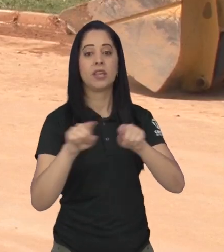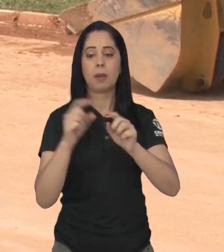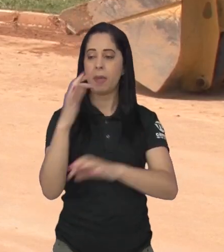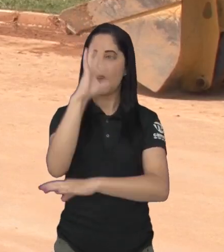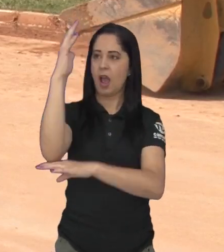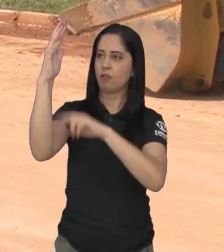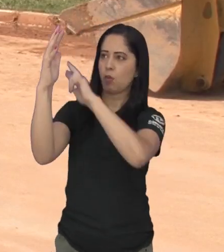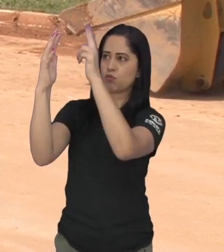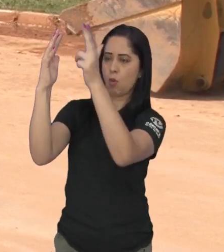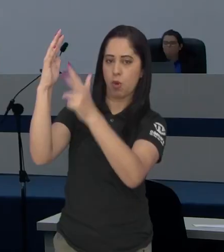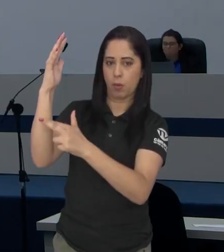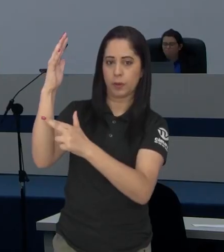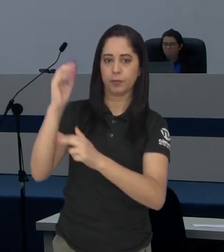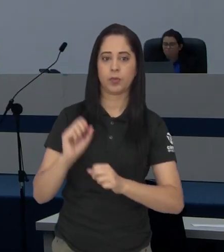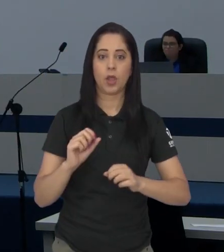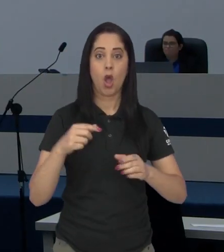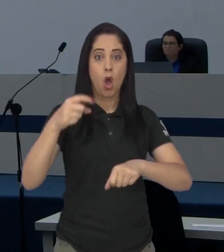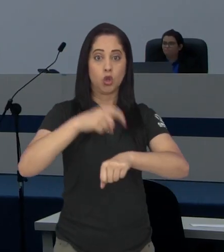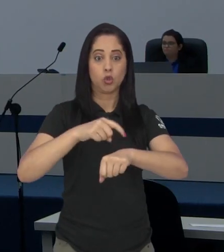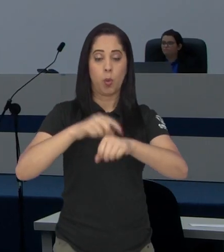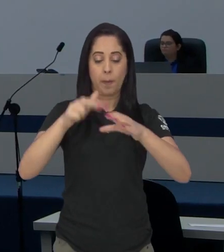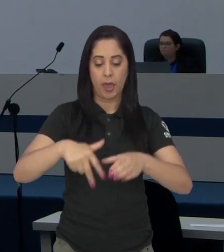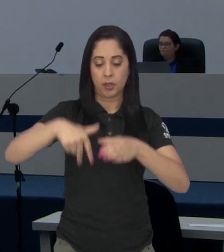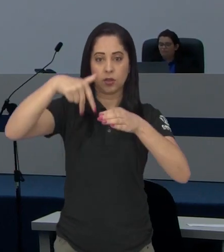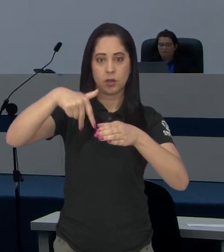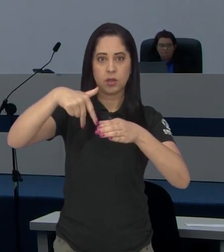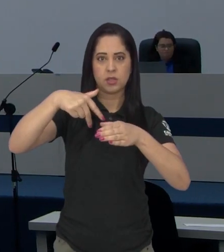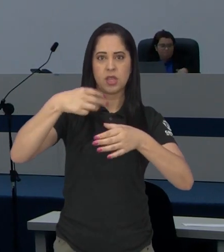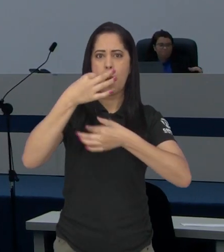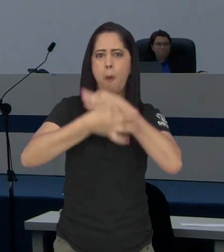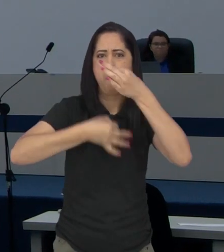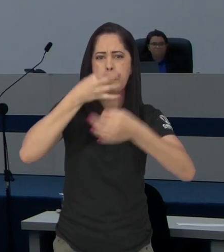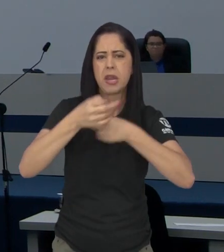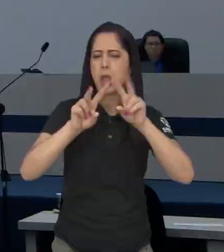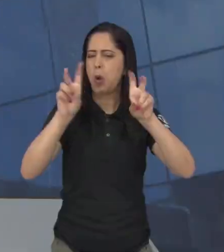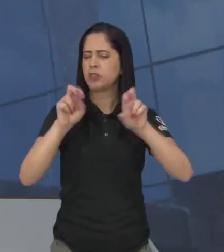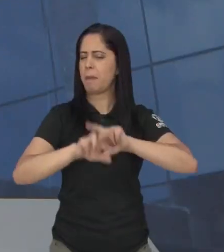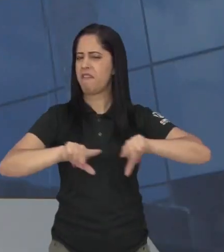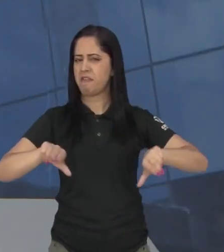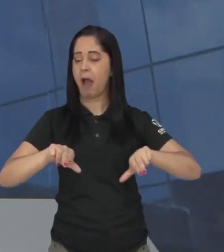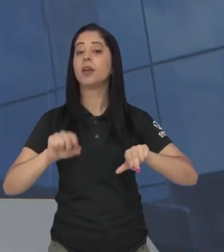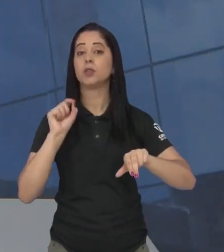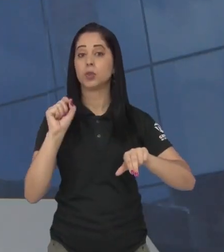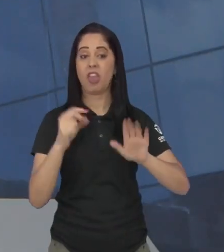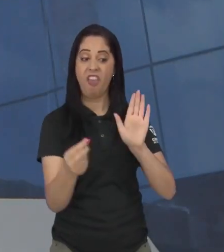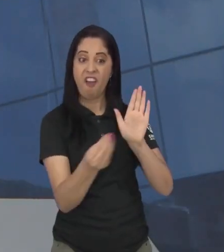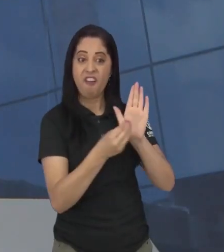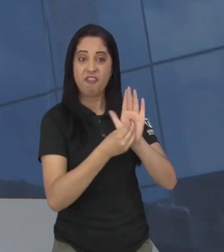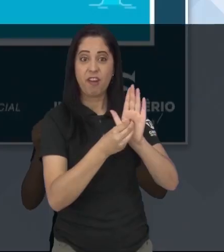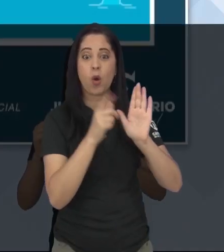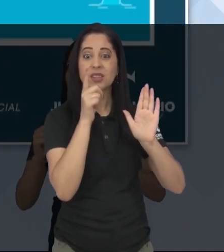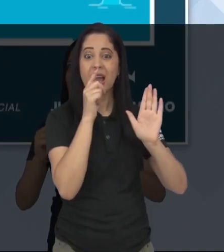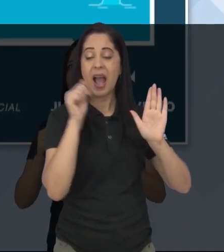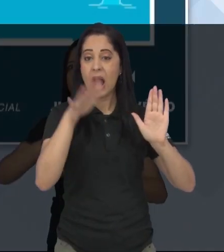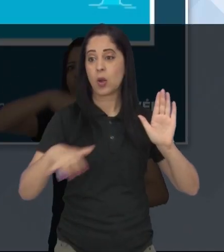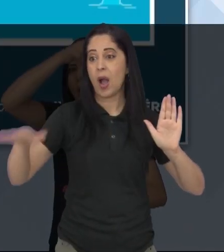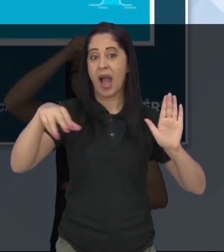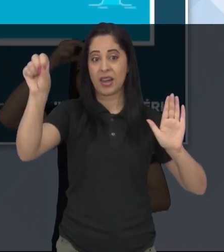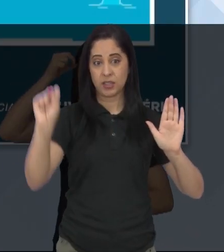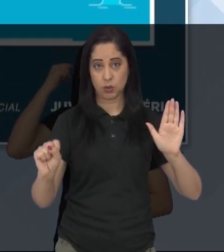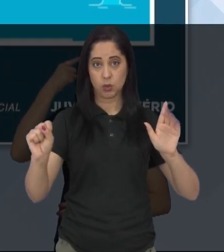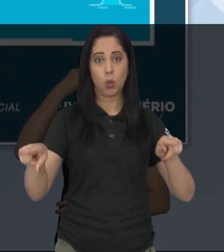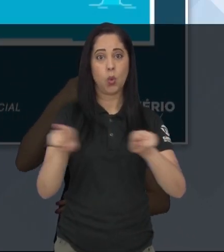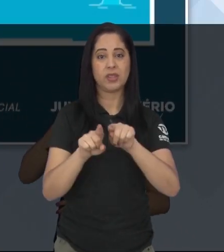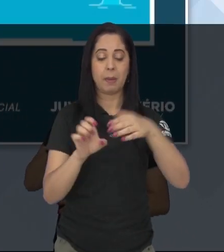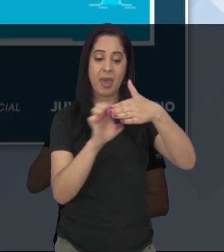em espaços públicos. Na tribuna, foram abordados diversos assuntos: falta de água na região sul, abertura de 15